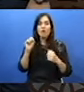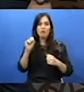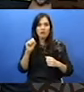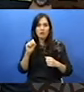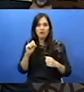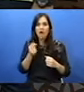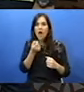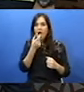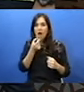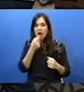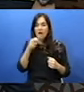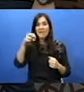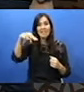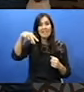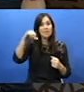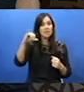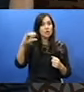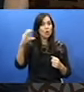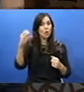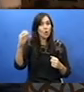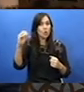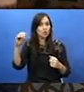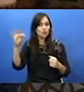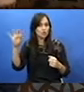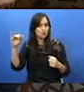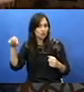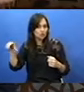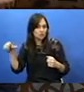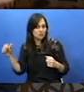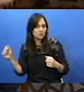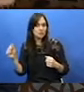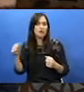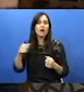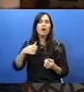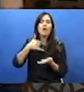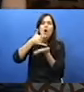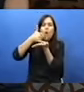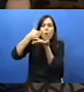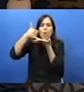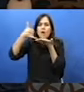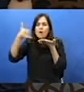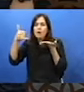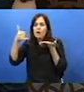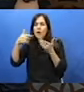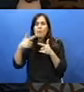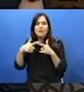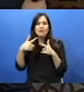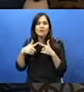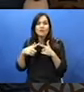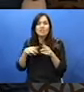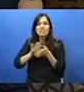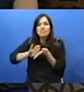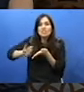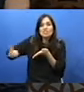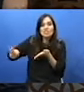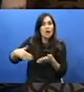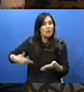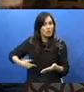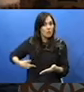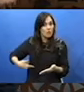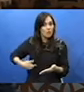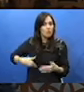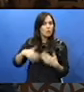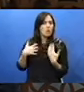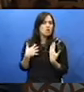anfetaminas, a nicotina, que está presente no cigarro, e a cocaína, que geralmente inibem as sensações de fome, cansaço e